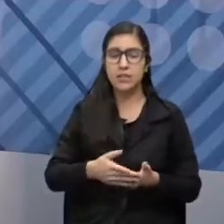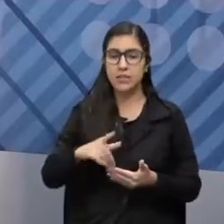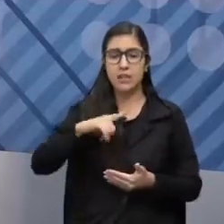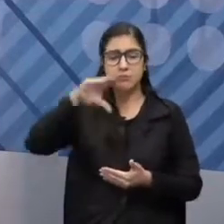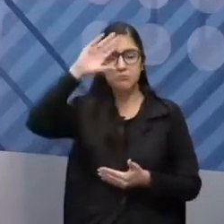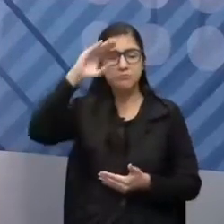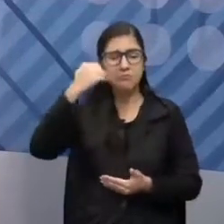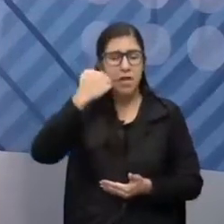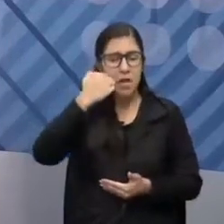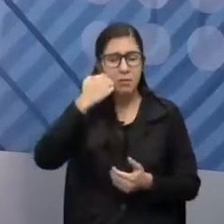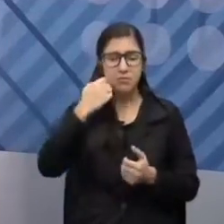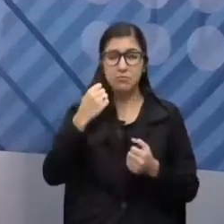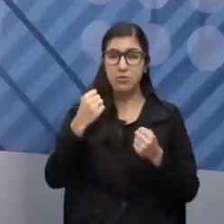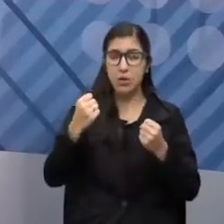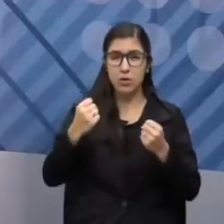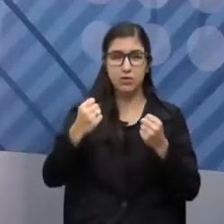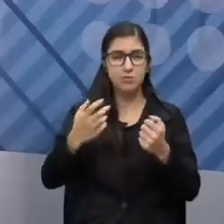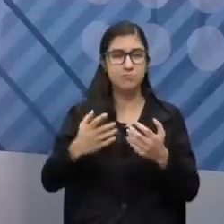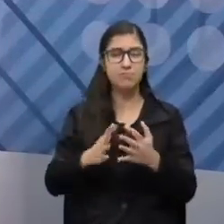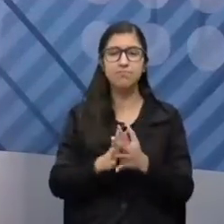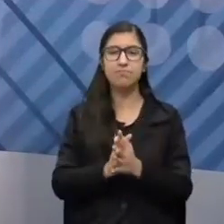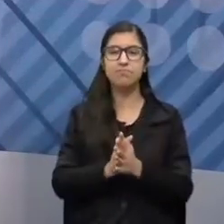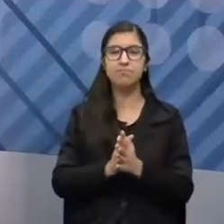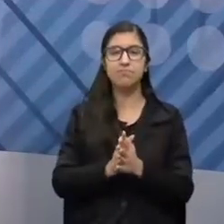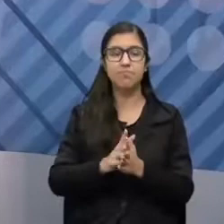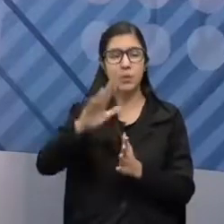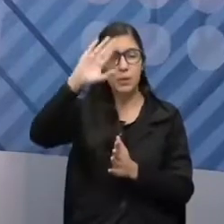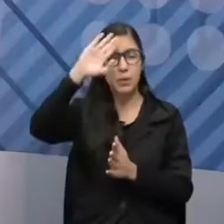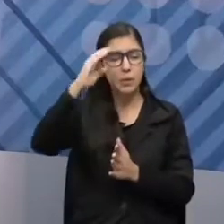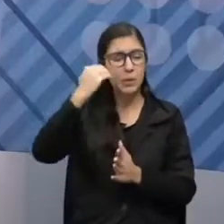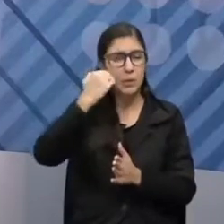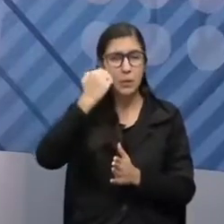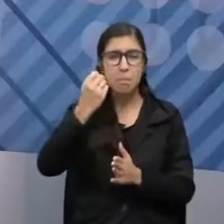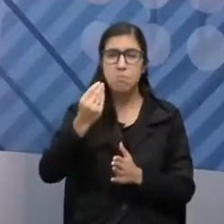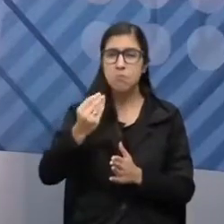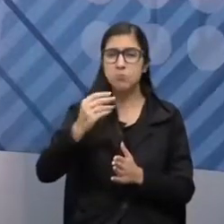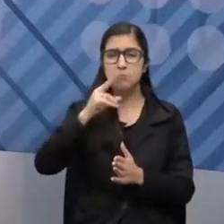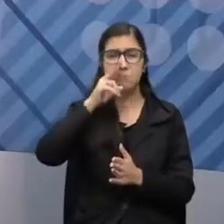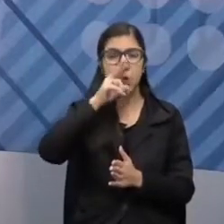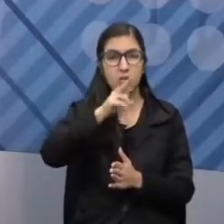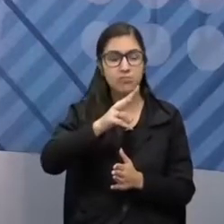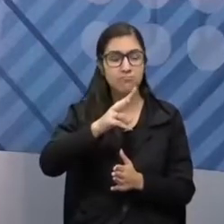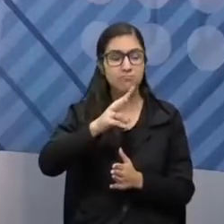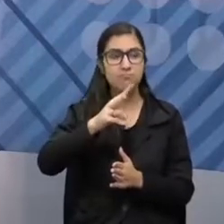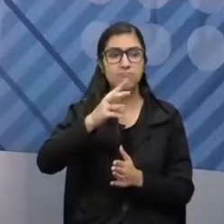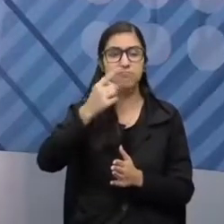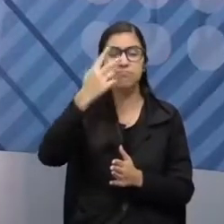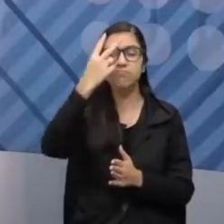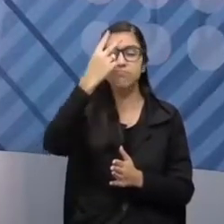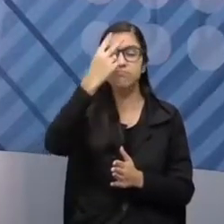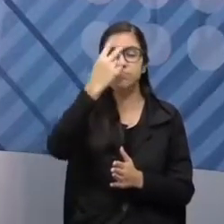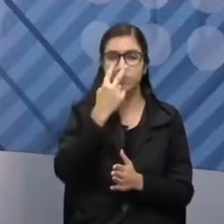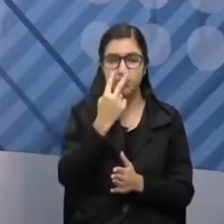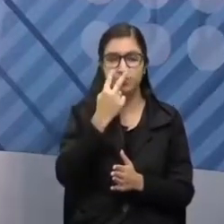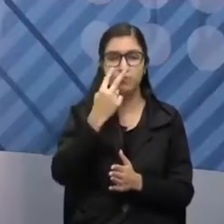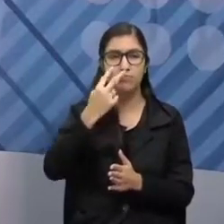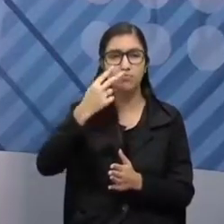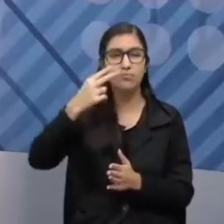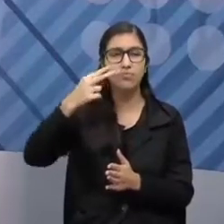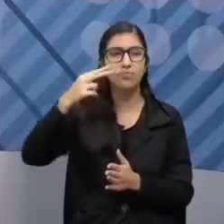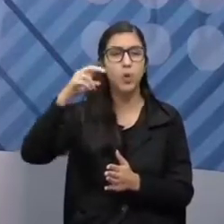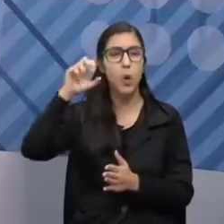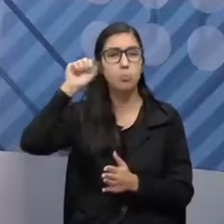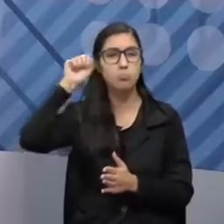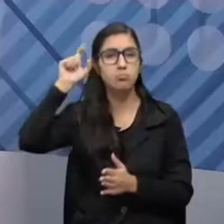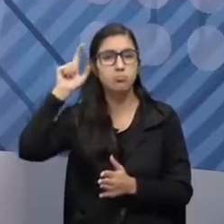passado toda essa turbulência, esse mal-estar e esse período febril intenso, ela ficou sem visão e sem audição. Então,